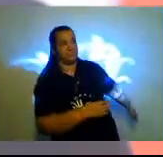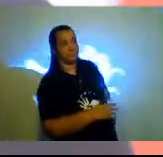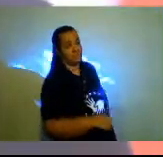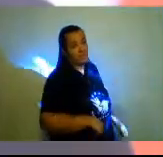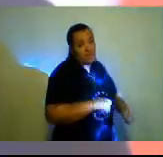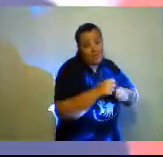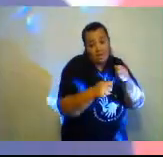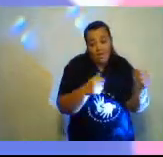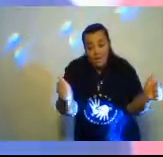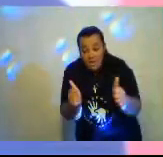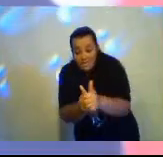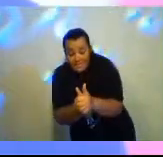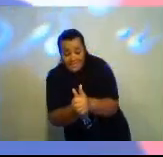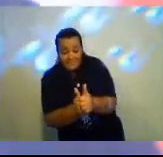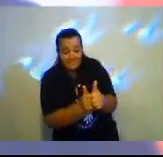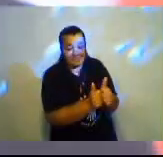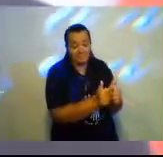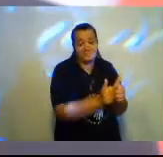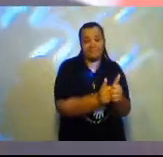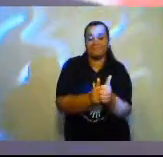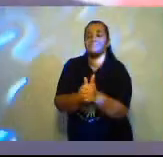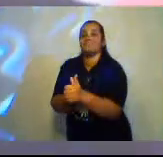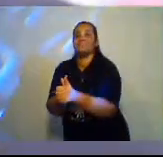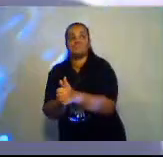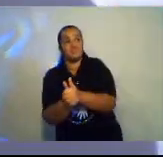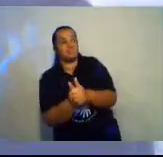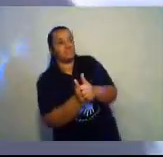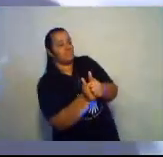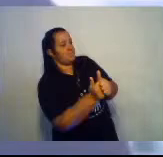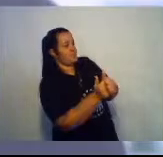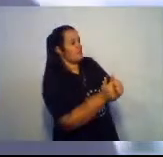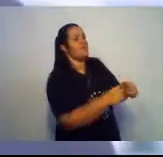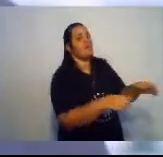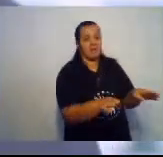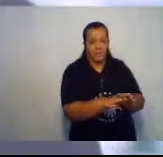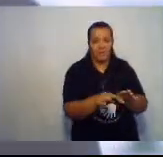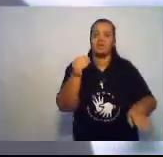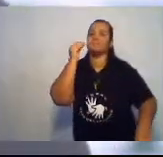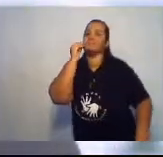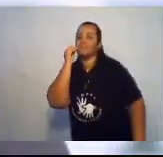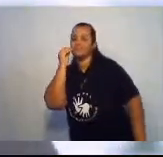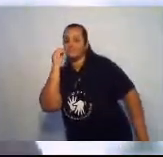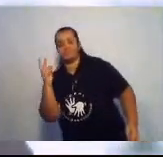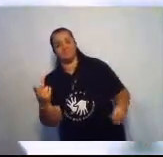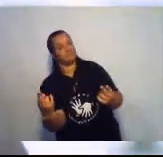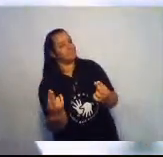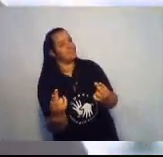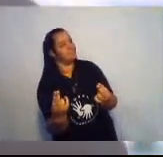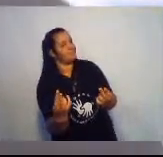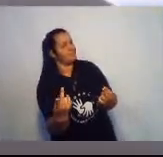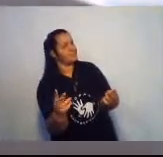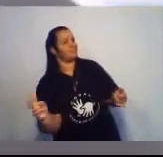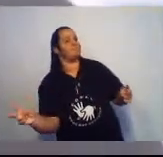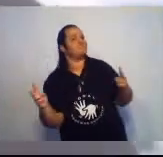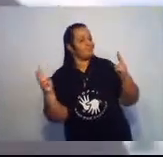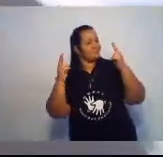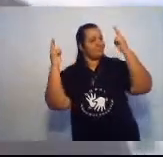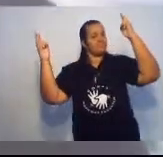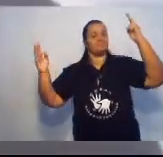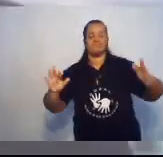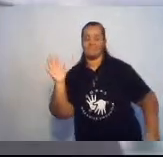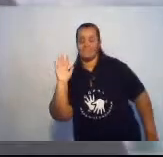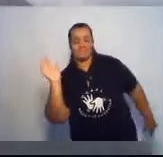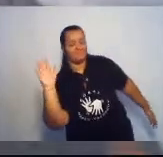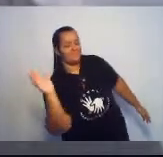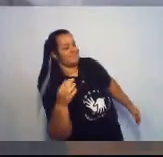acreditar, vai te amarrar de um jeito. Vai usar o mesmo beijo que usou pra te ganhar, pra